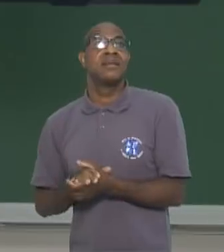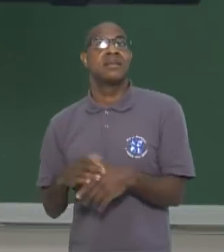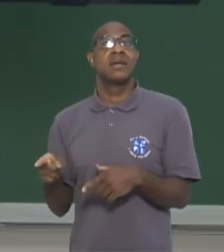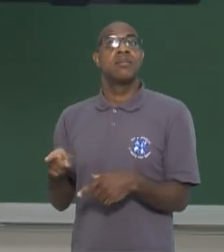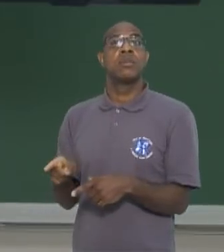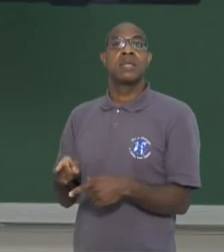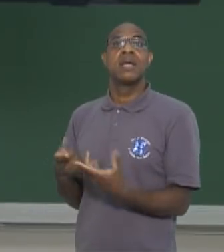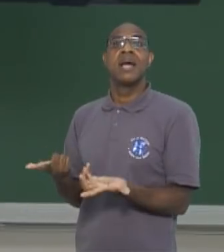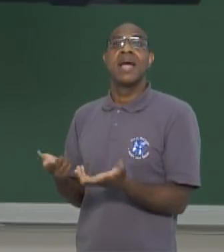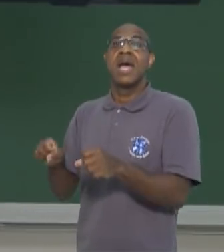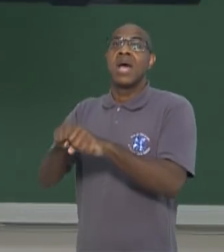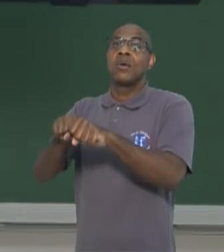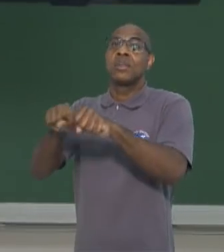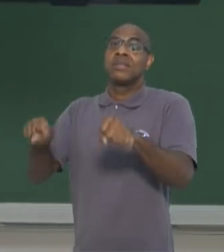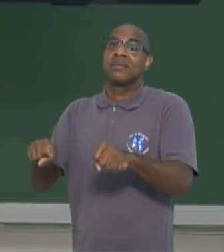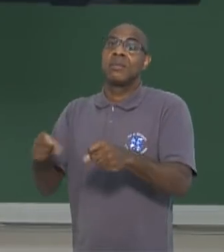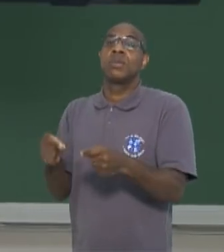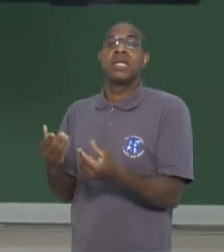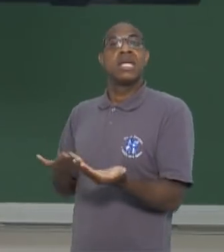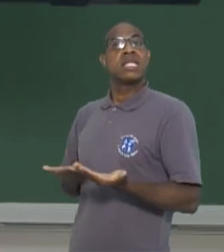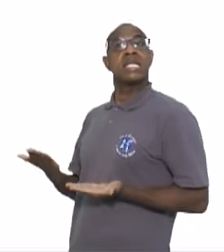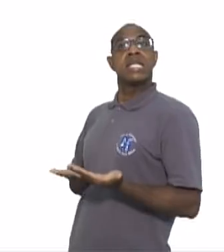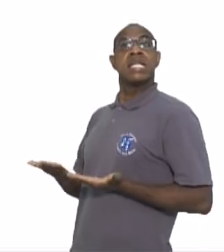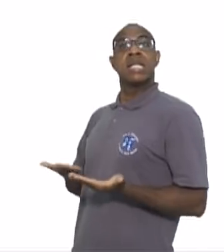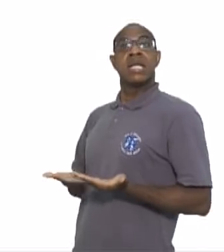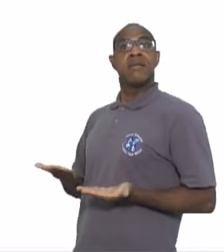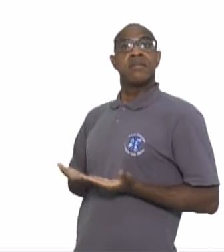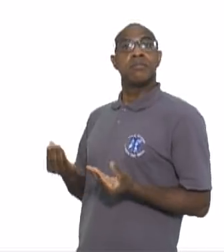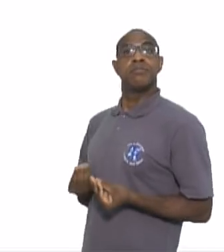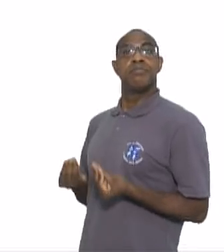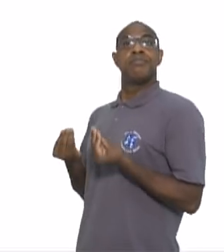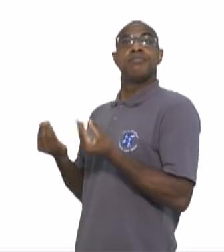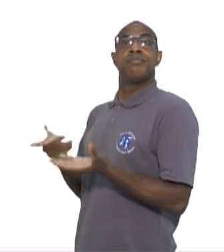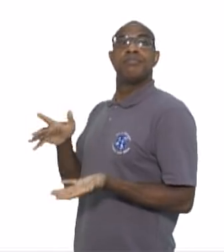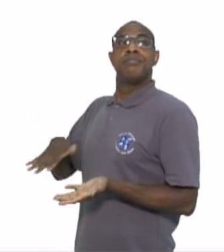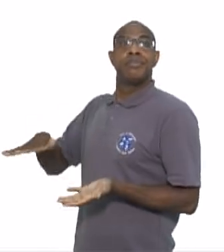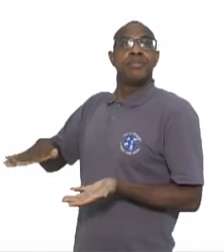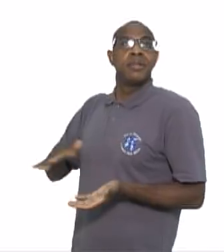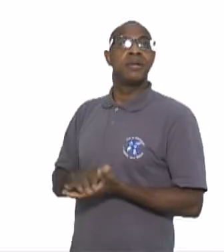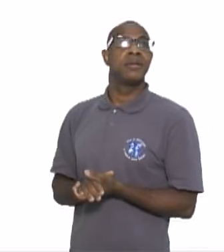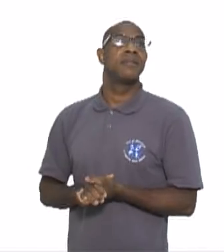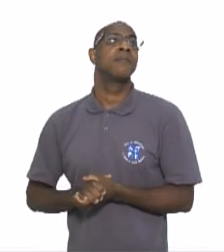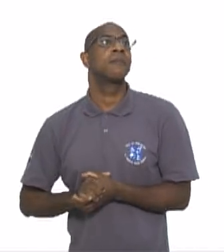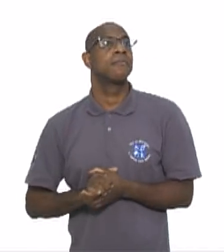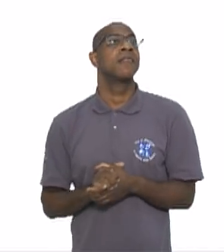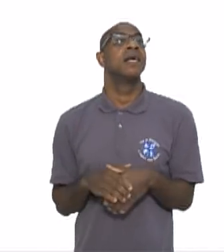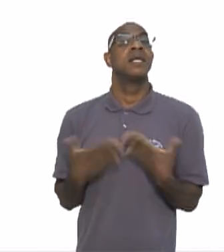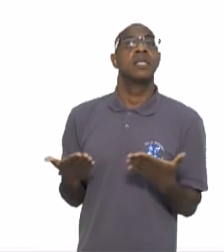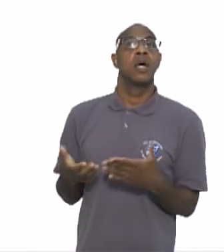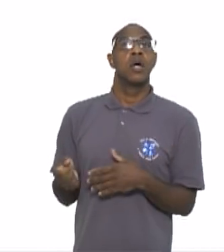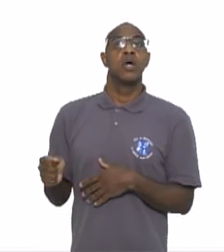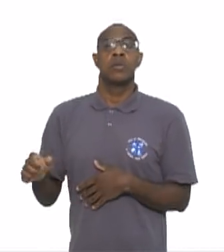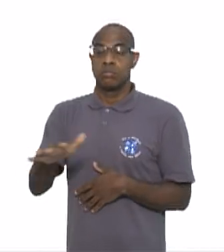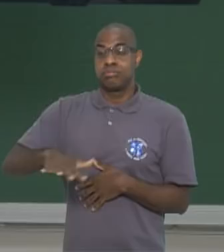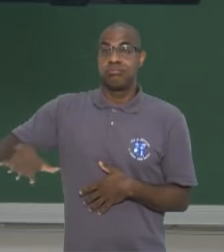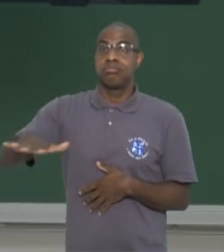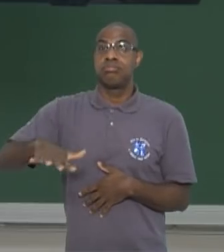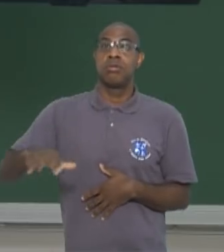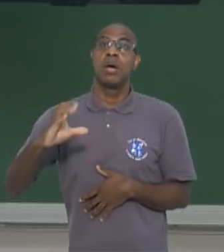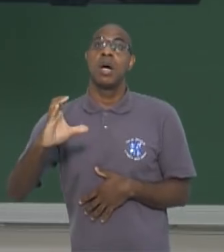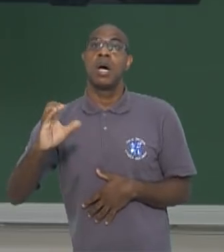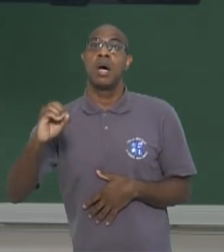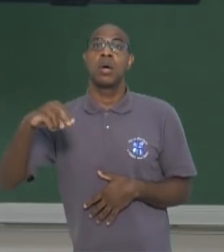dependente daquele sistema de servidão. Tá? Auxiliá-lo na prática do catolicismo. Então, todos os camponeses